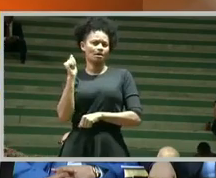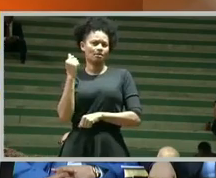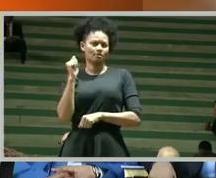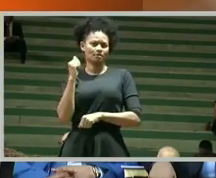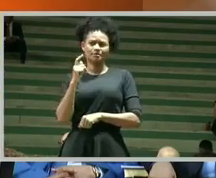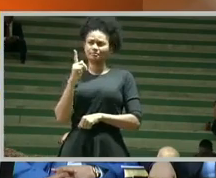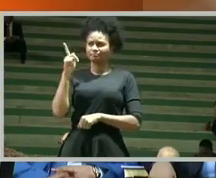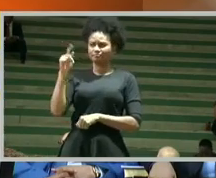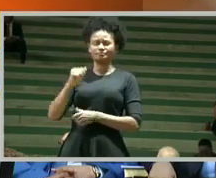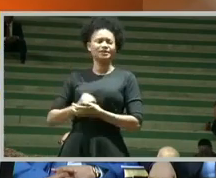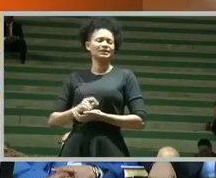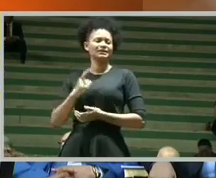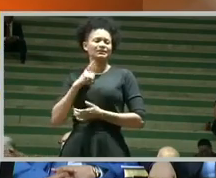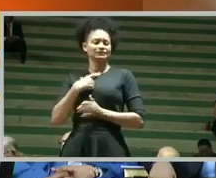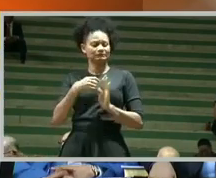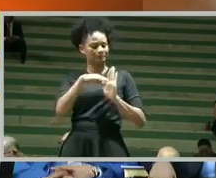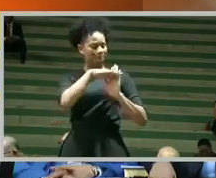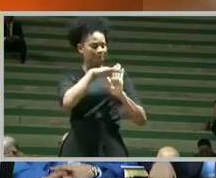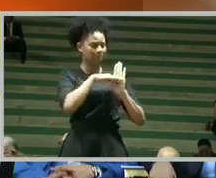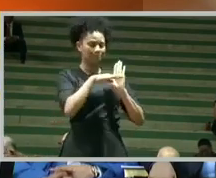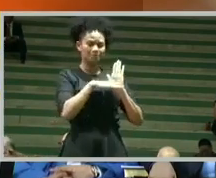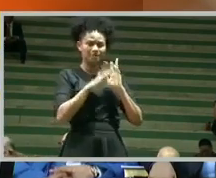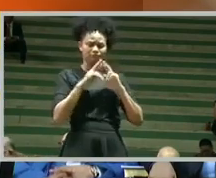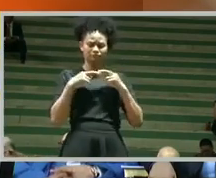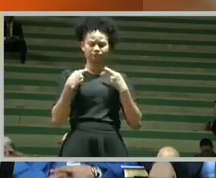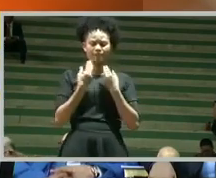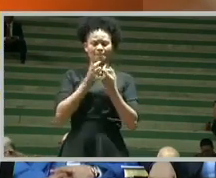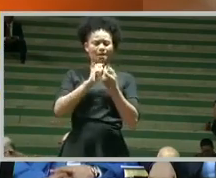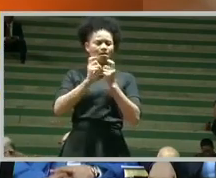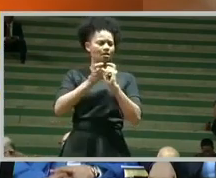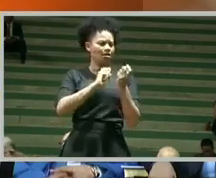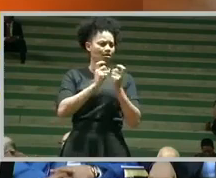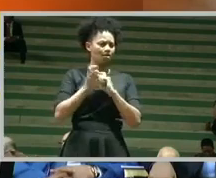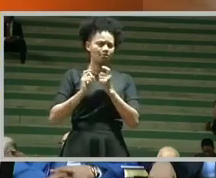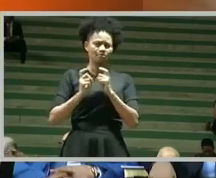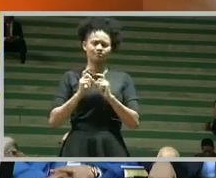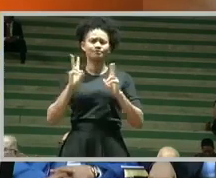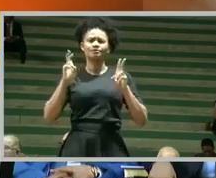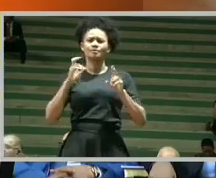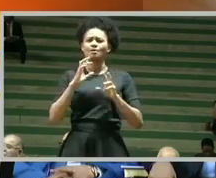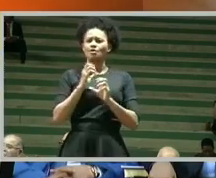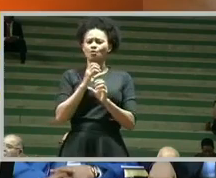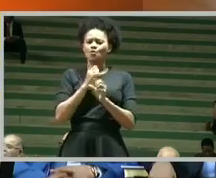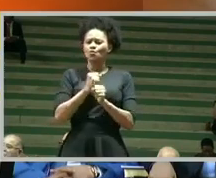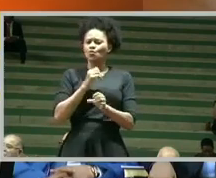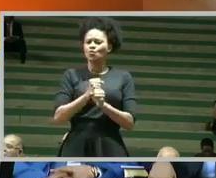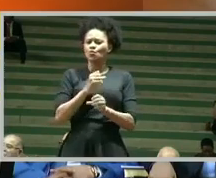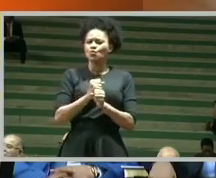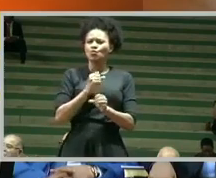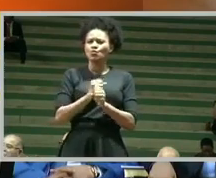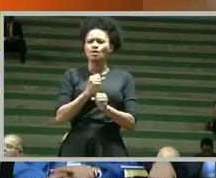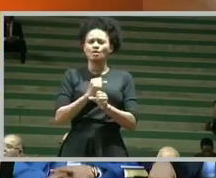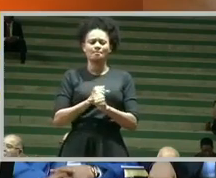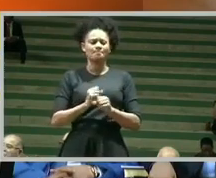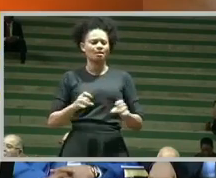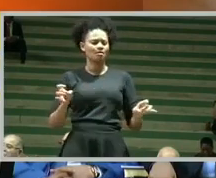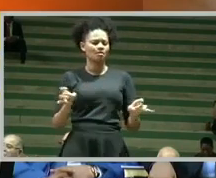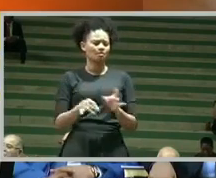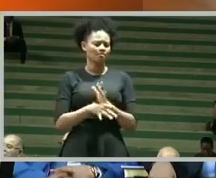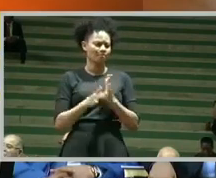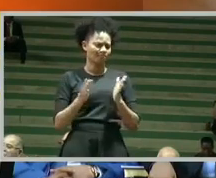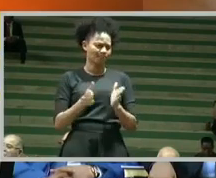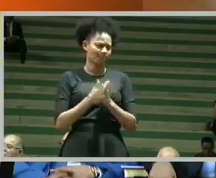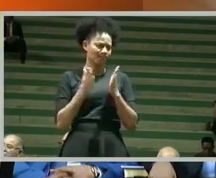têm uma pauta para tratar na reunião: economia, erradicação da pobreza. Aí